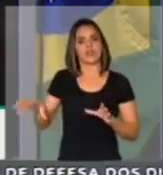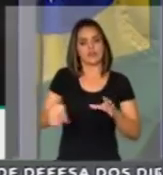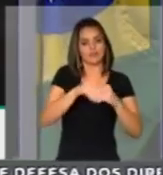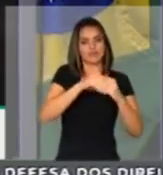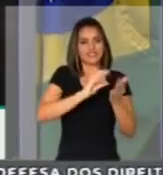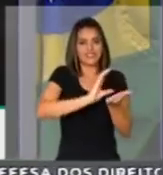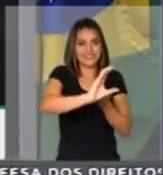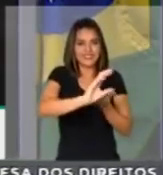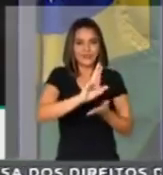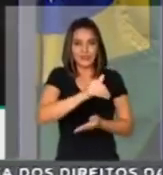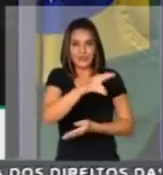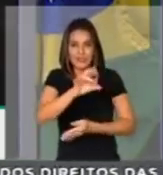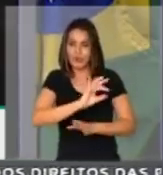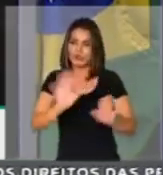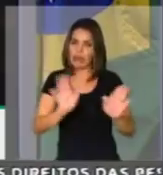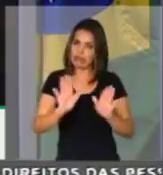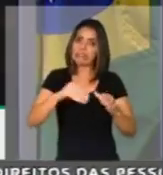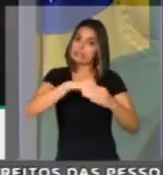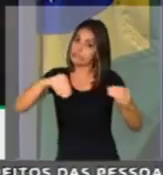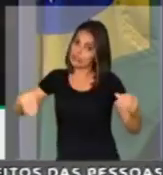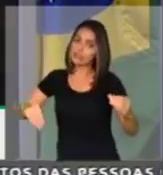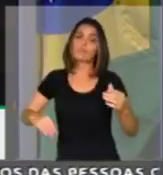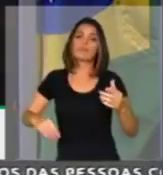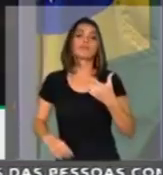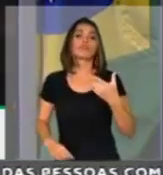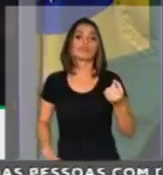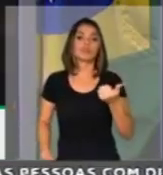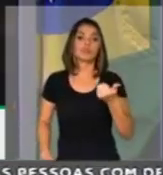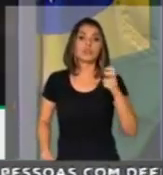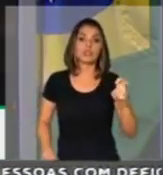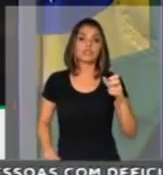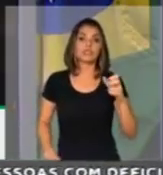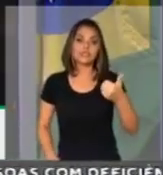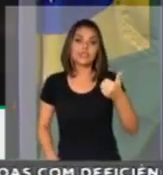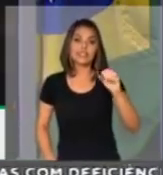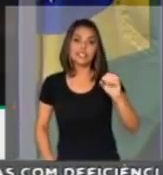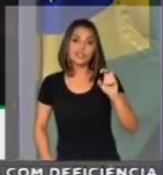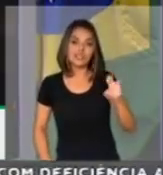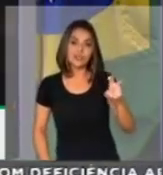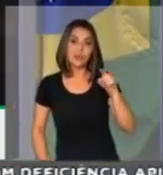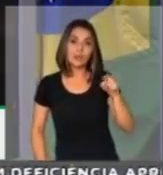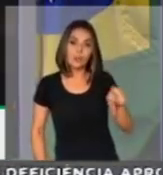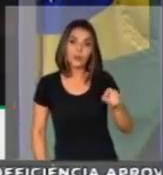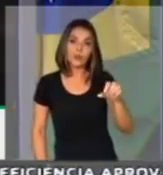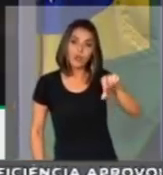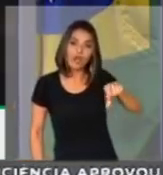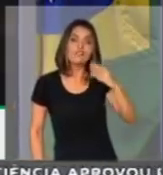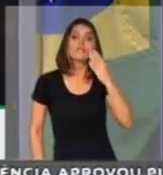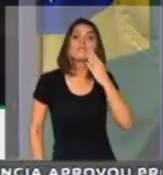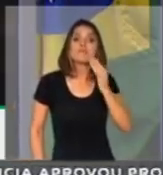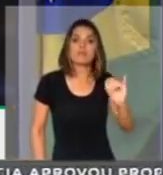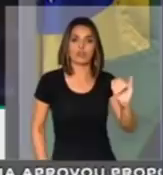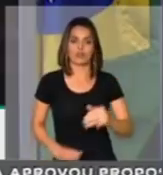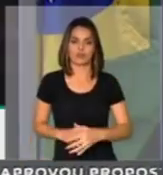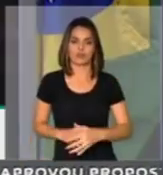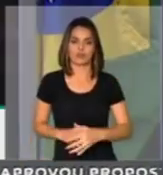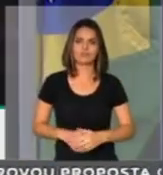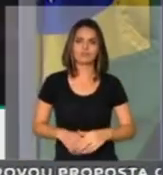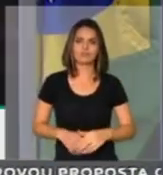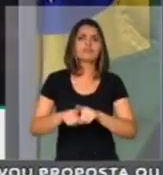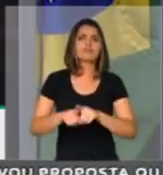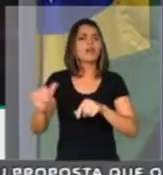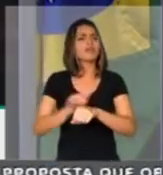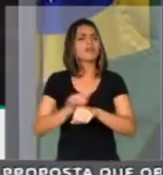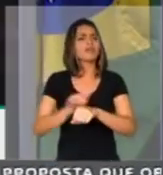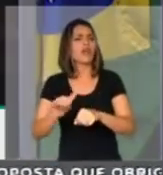União, em 2015 foi de 105,9 bilhões de reais. Outra das técnicas